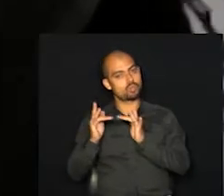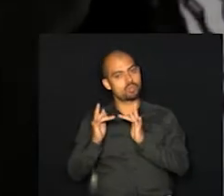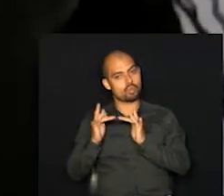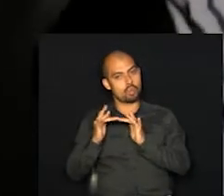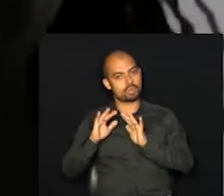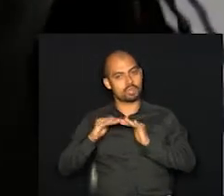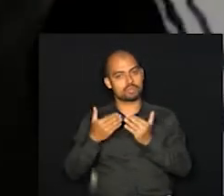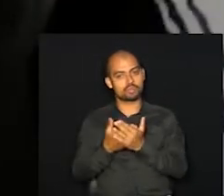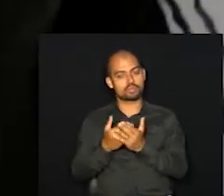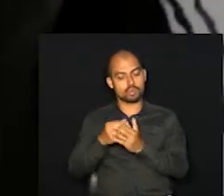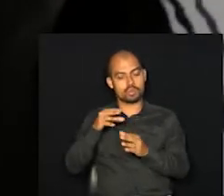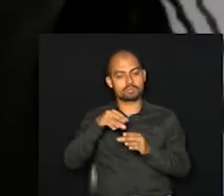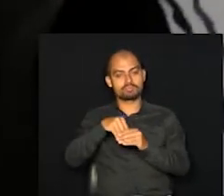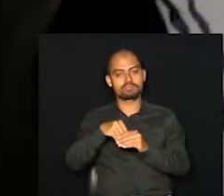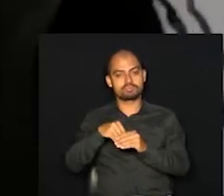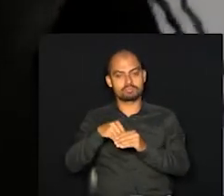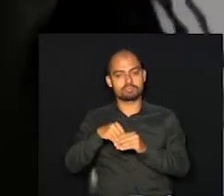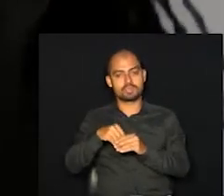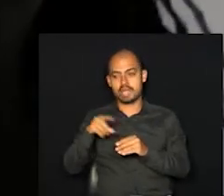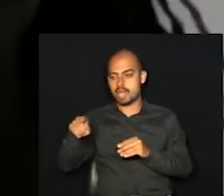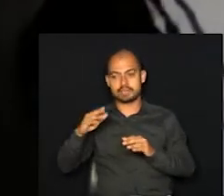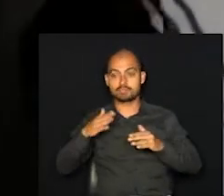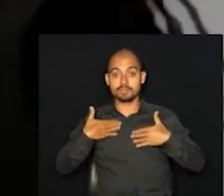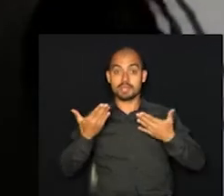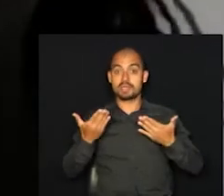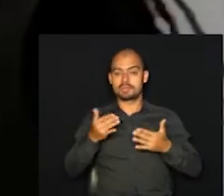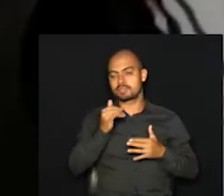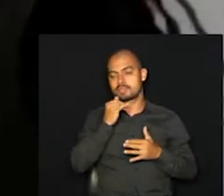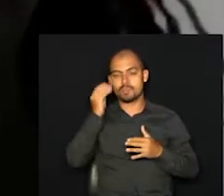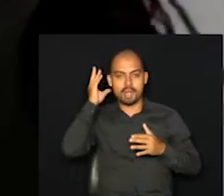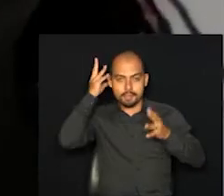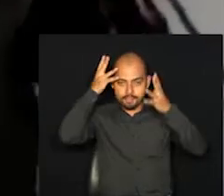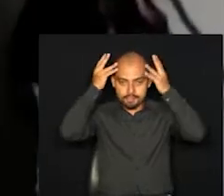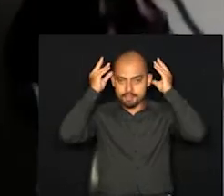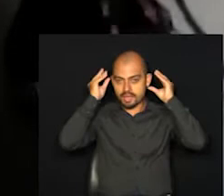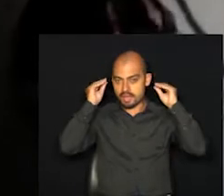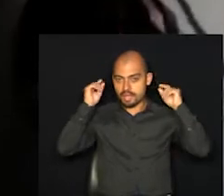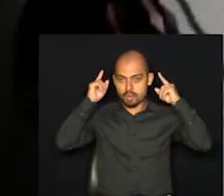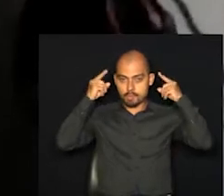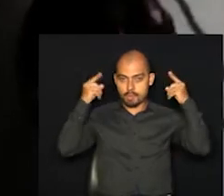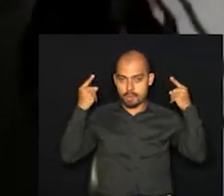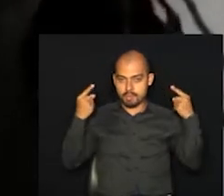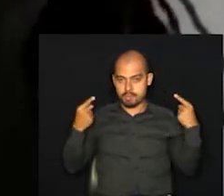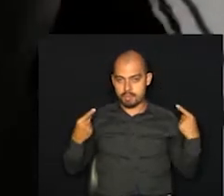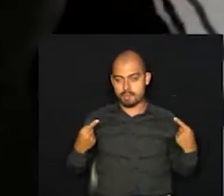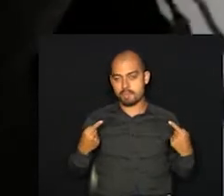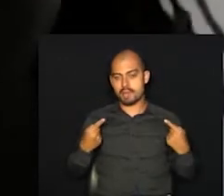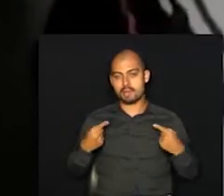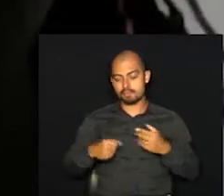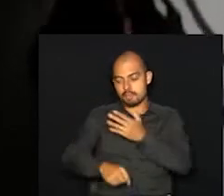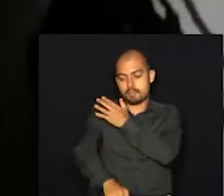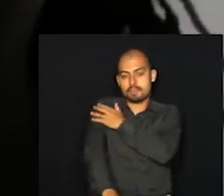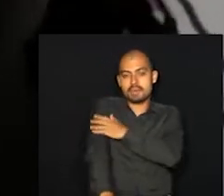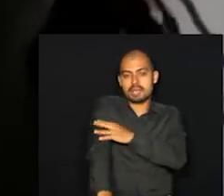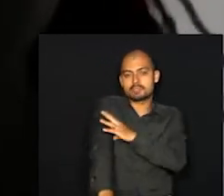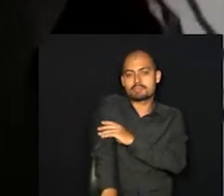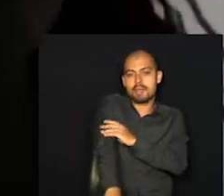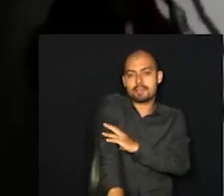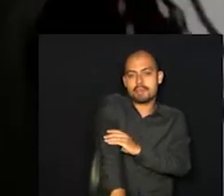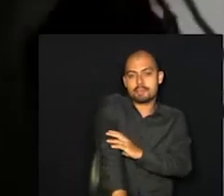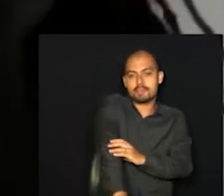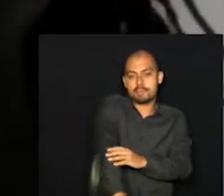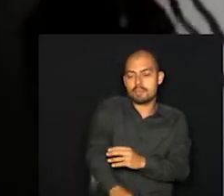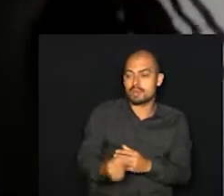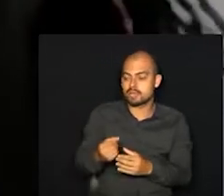tanta surpresa para ela. Sim. As tranças, ali ela alisava meu braço, sabe, quis conversar comigo. Para ela foi